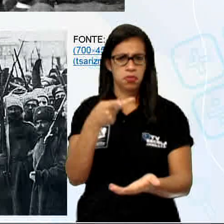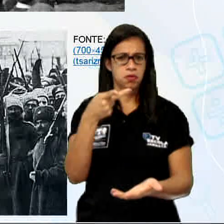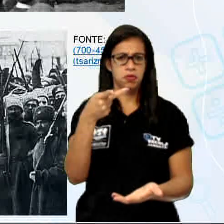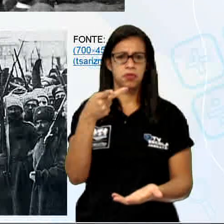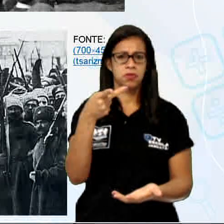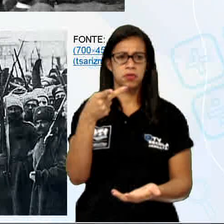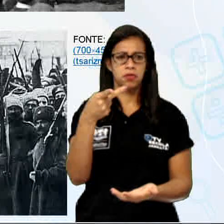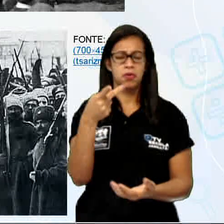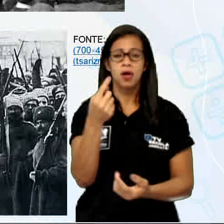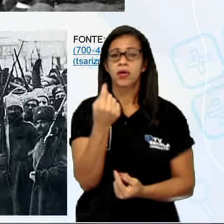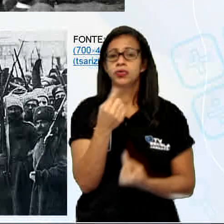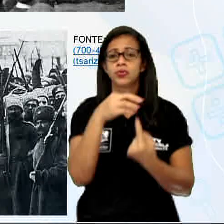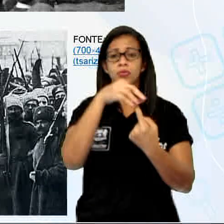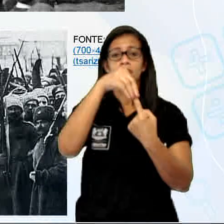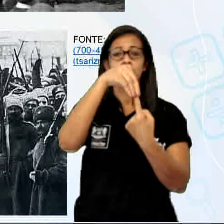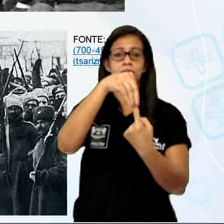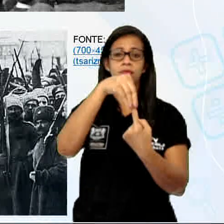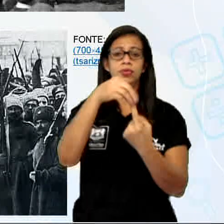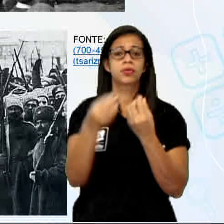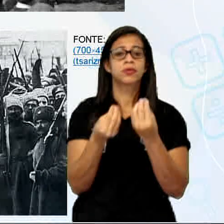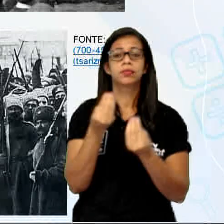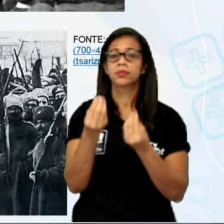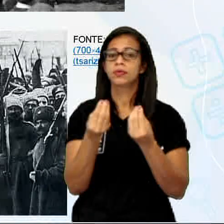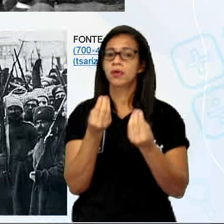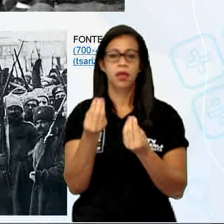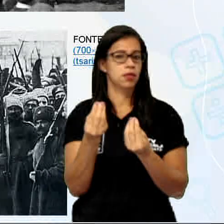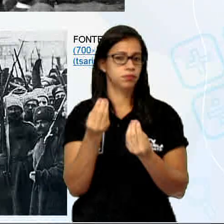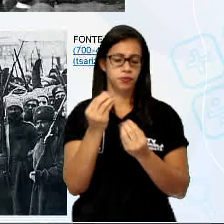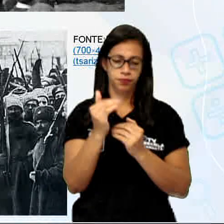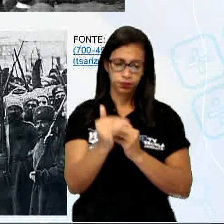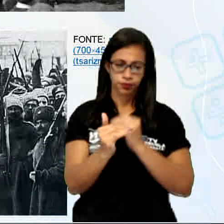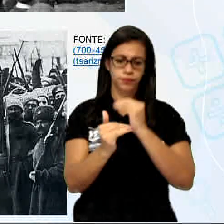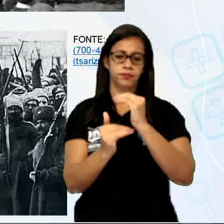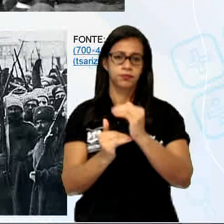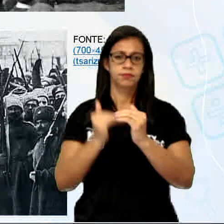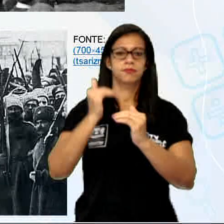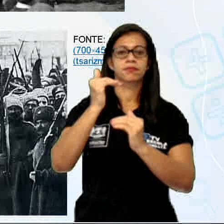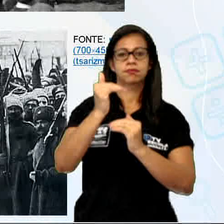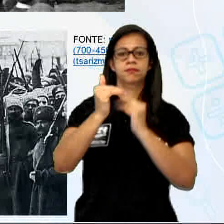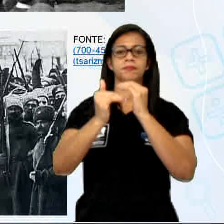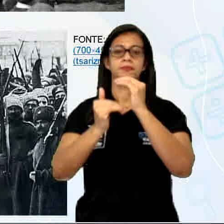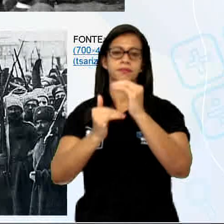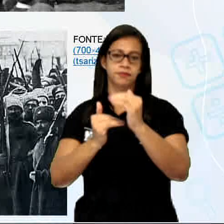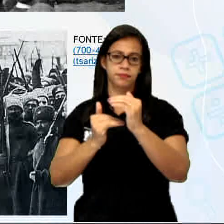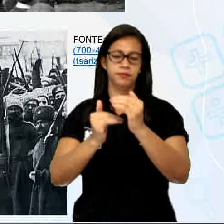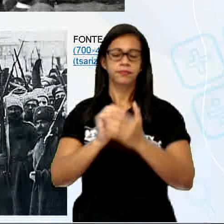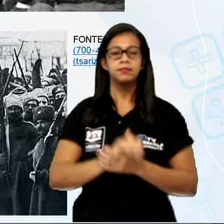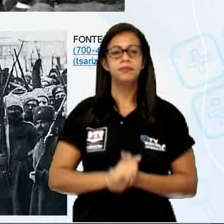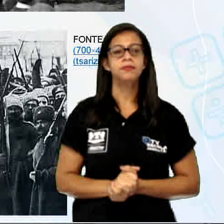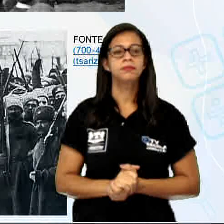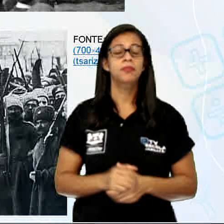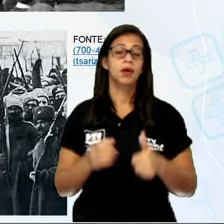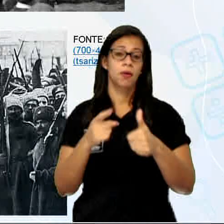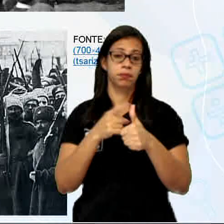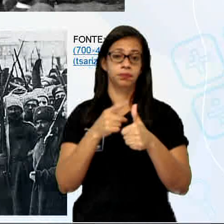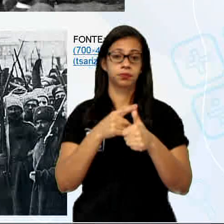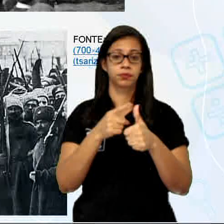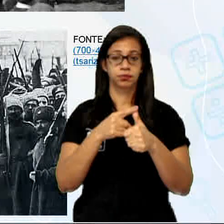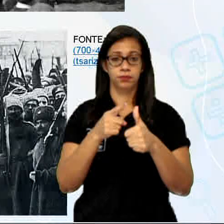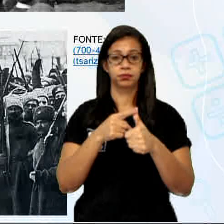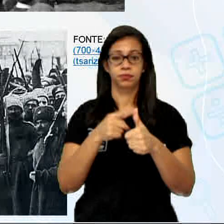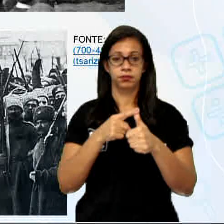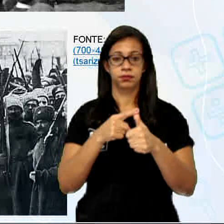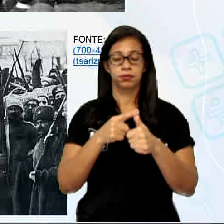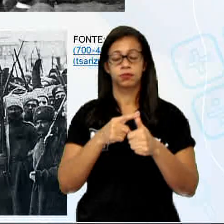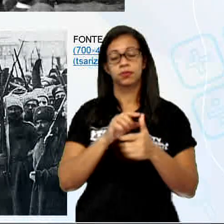só, de um jeito só. Foi através de etapas. E o primeiro momento da Revolução Russa é a chamada